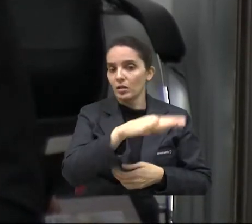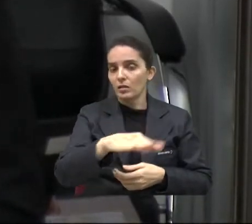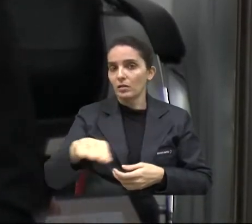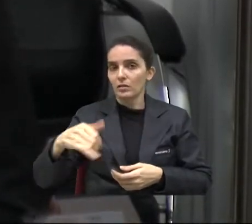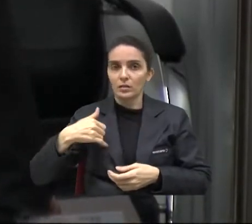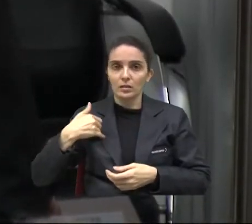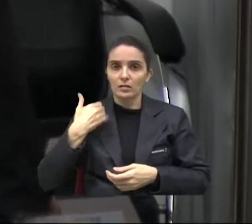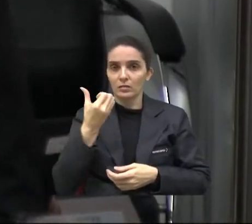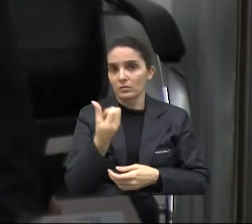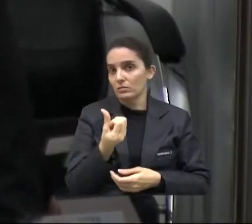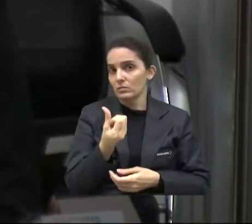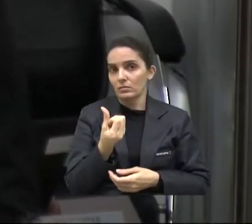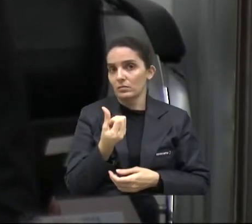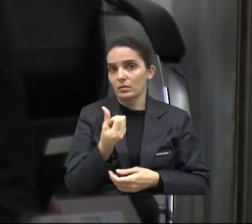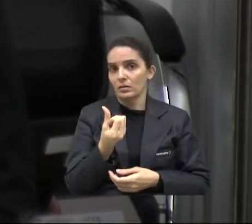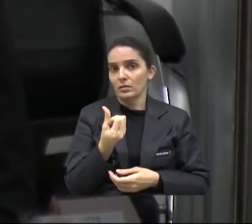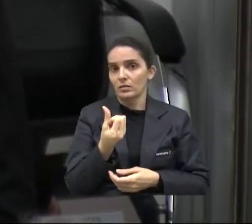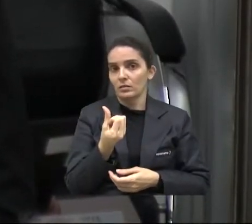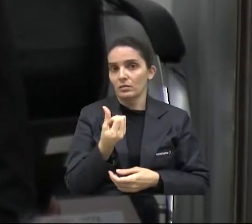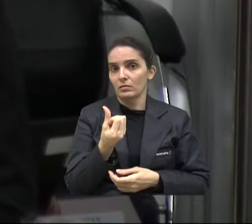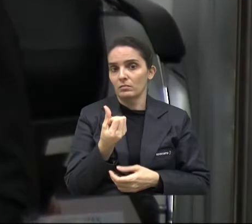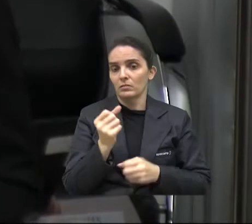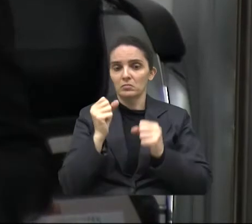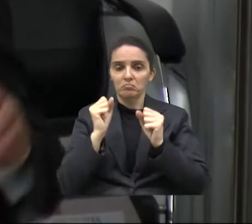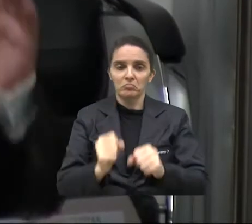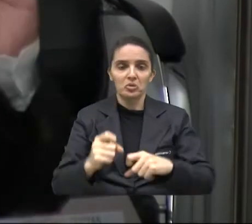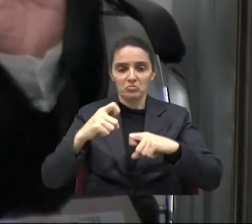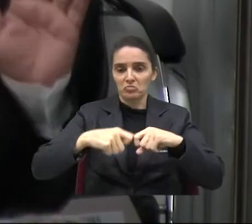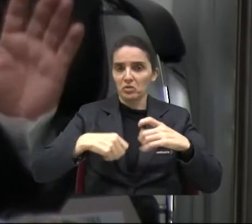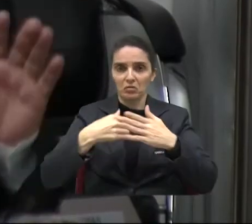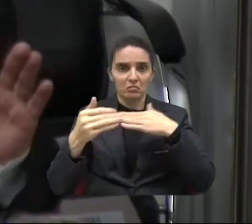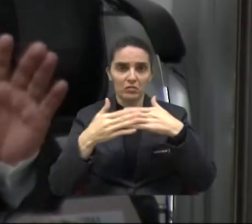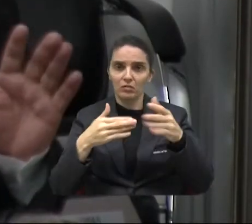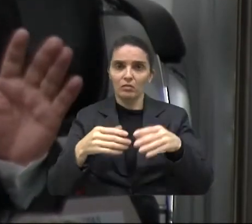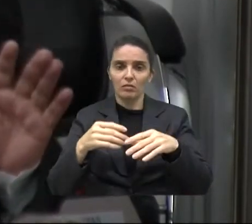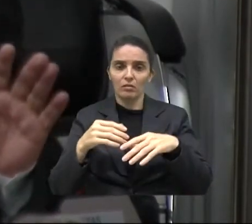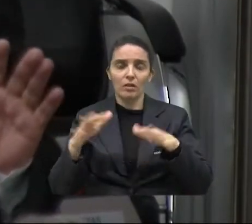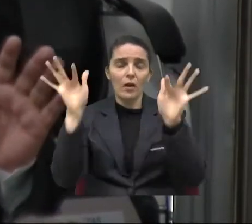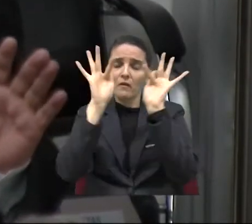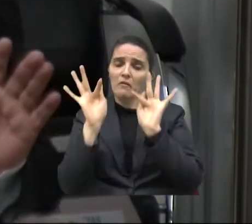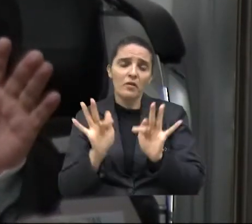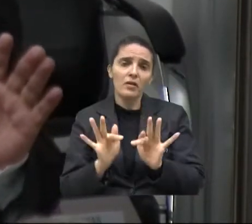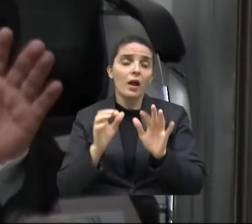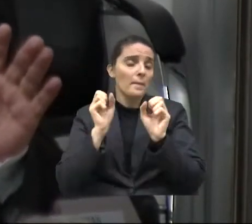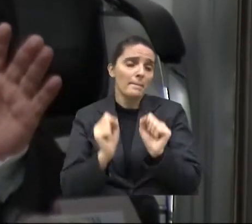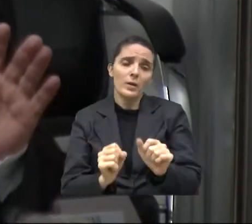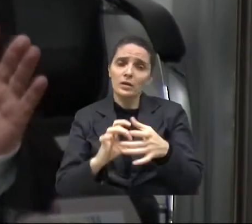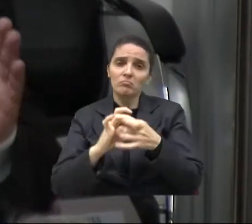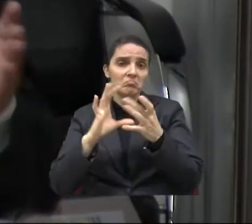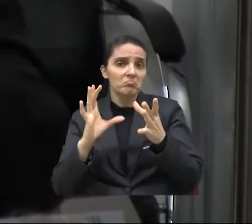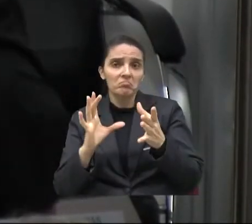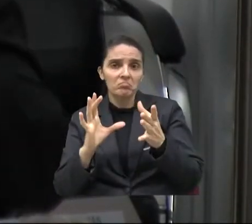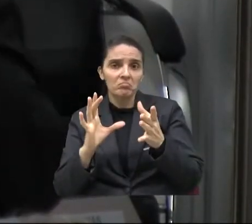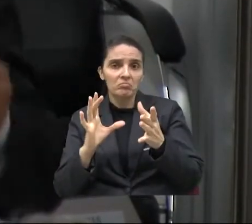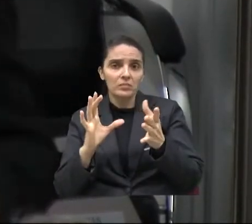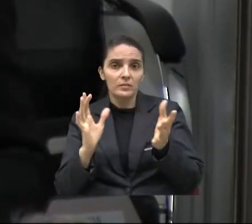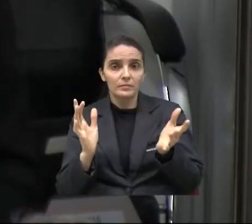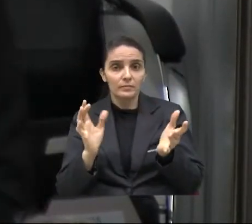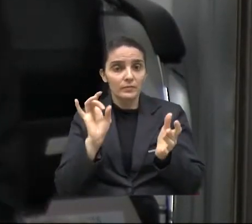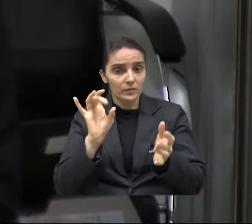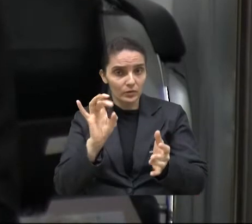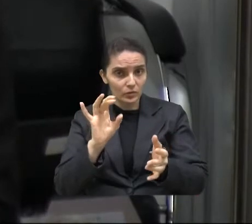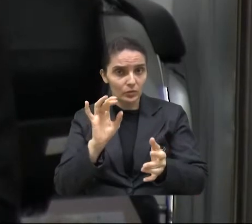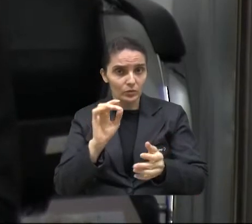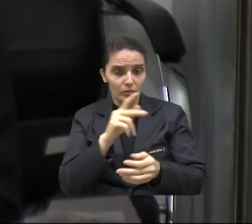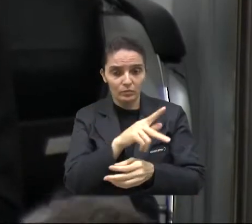que posso me relacionar com quem eu quiser, essa é a minha felicidade autoatributiva. Então, só para o senhor entender como